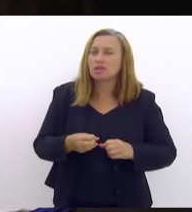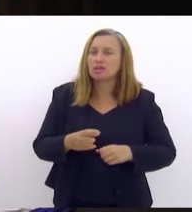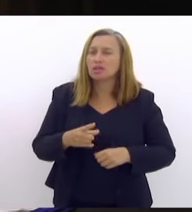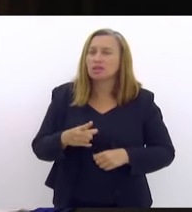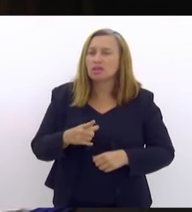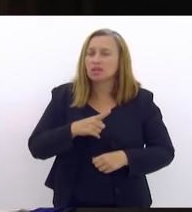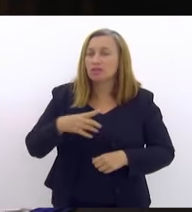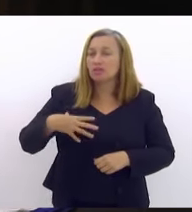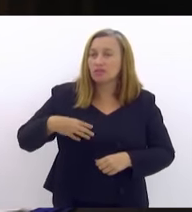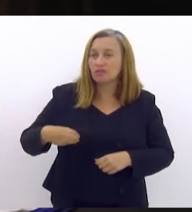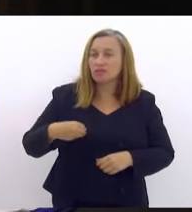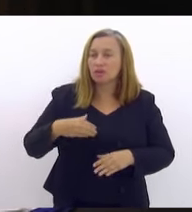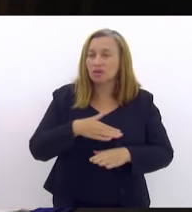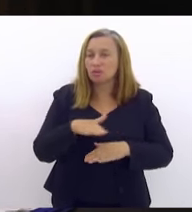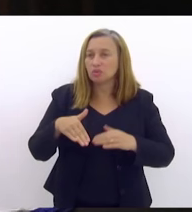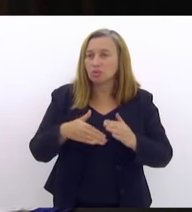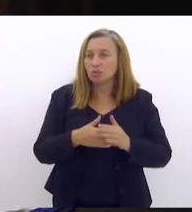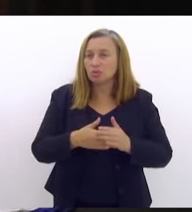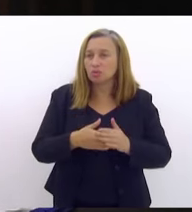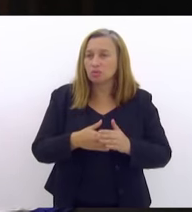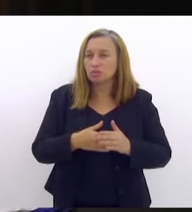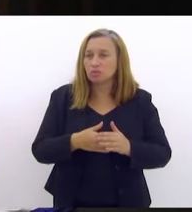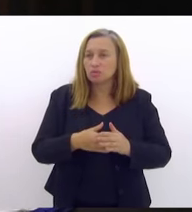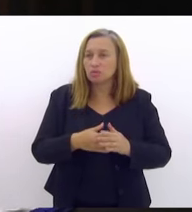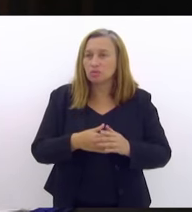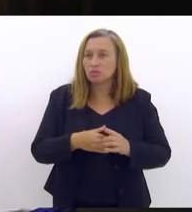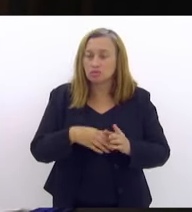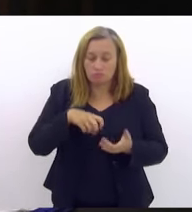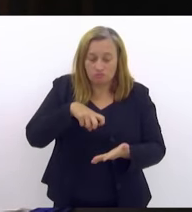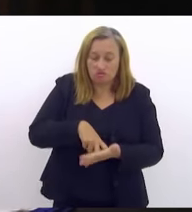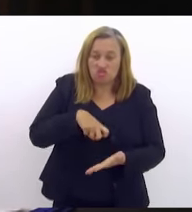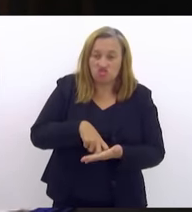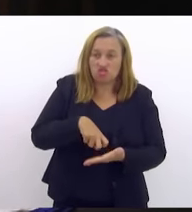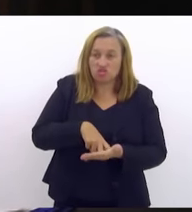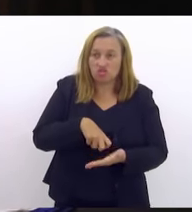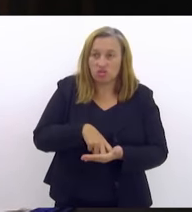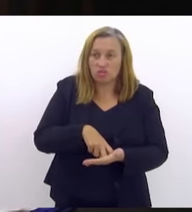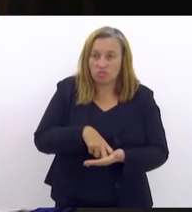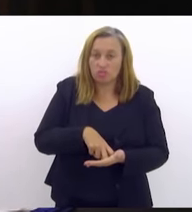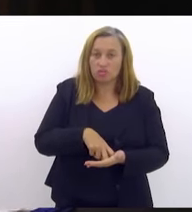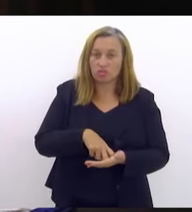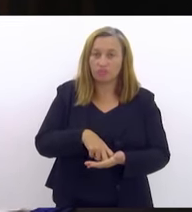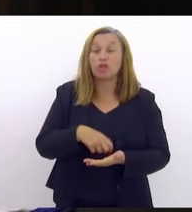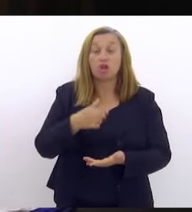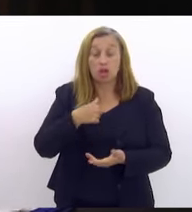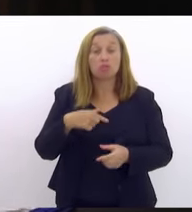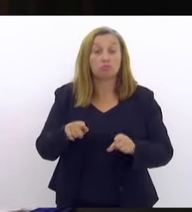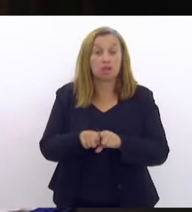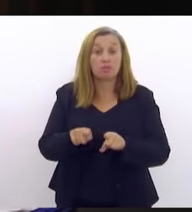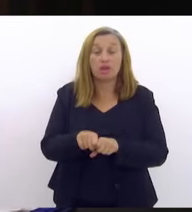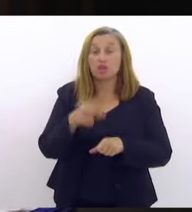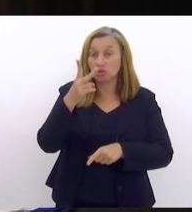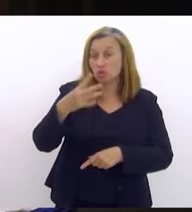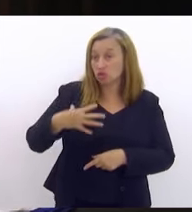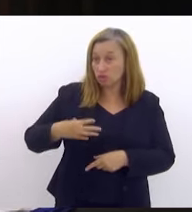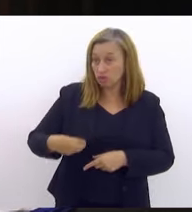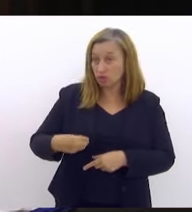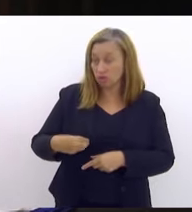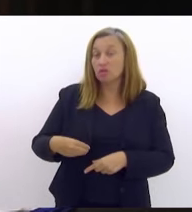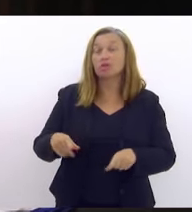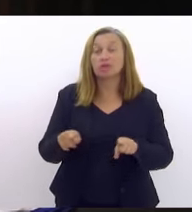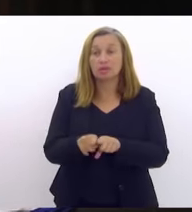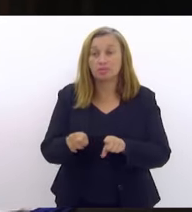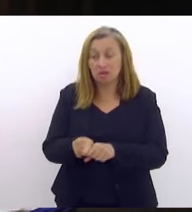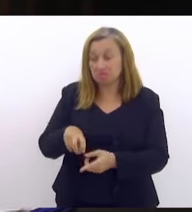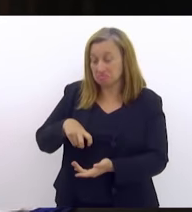os filhos todos no Cabo da Culé, e eu criei meus filhos por muito tempo também no Cabo da